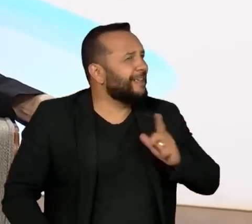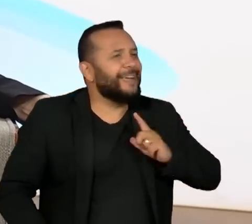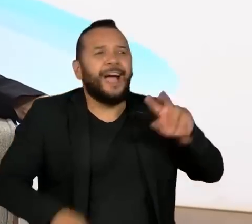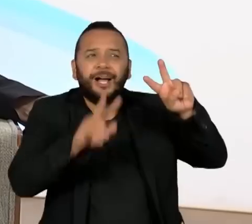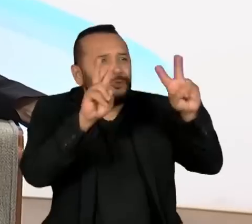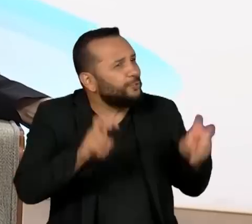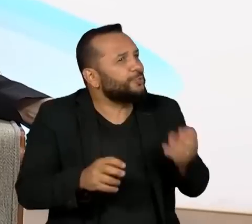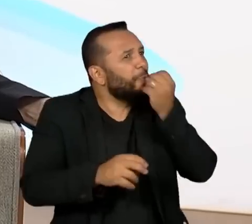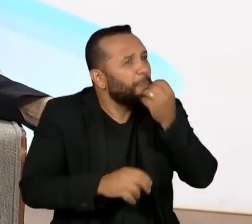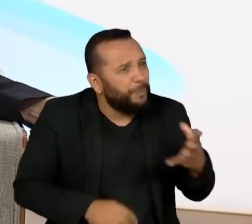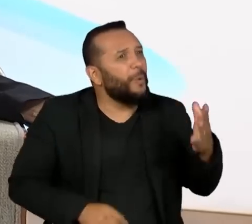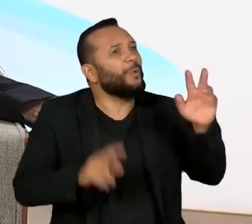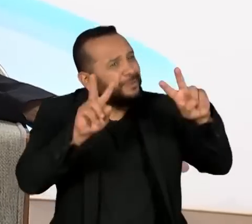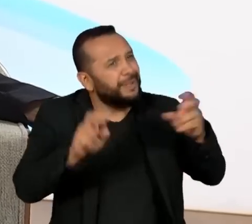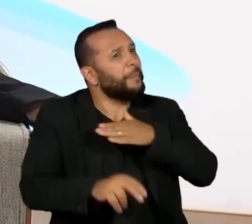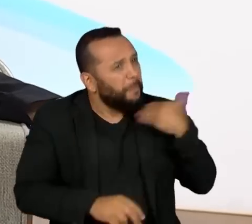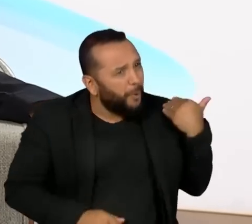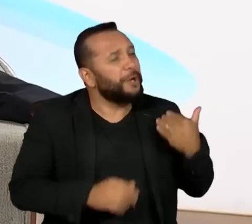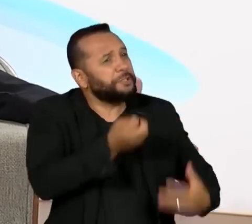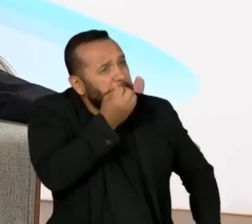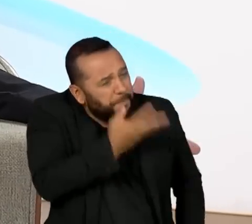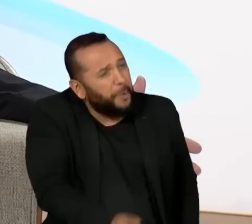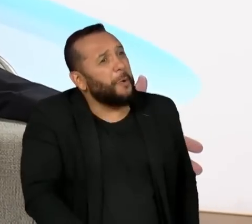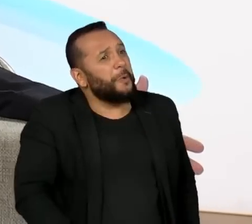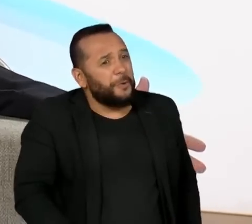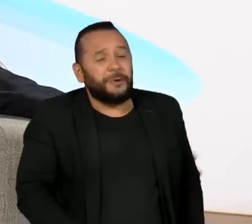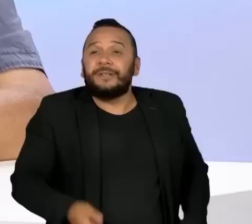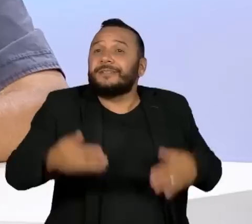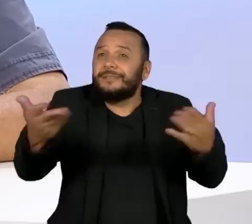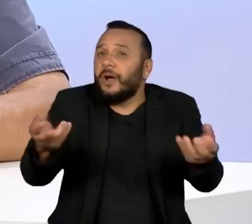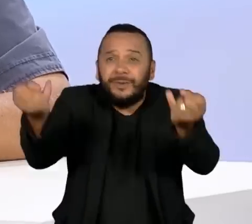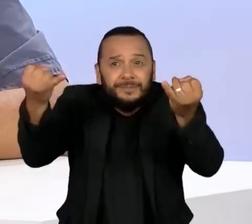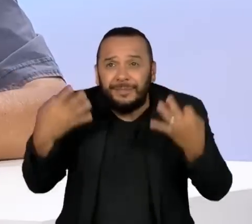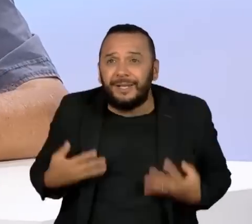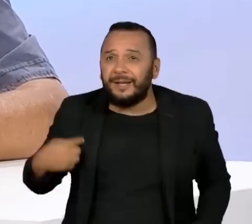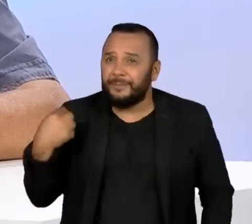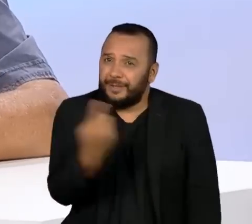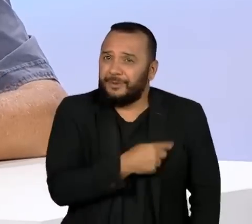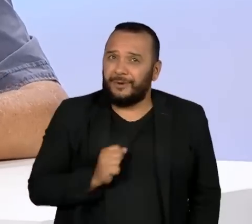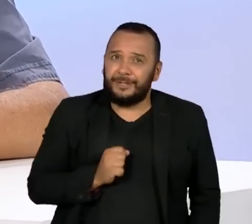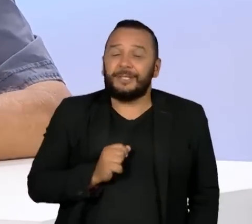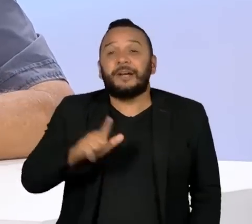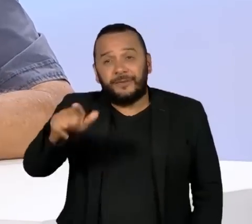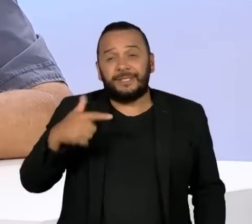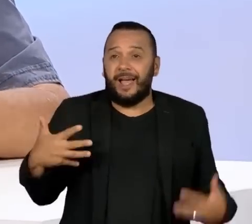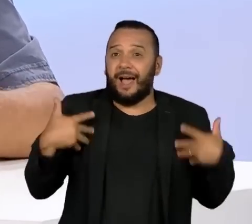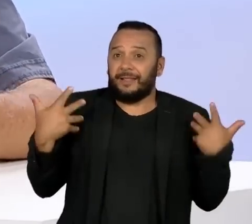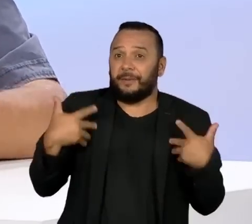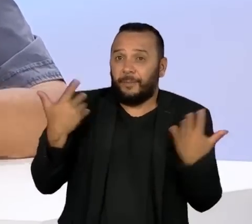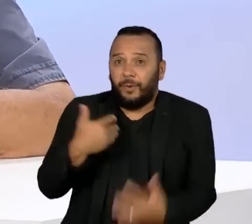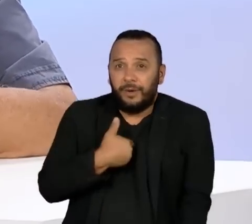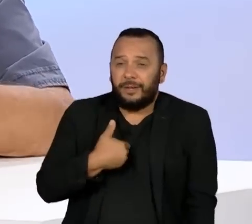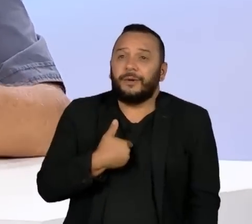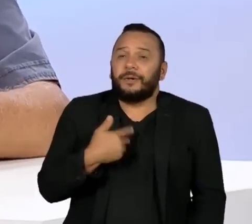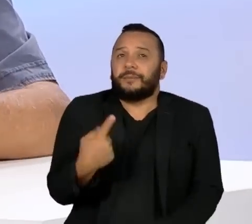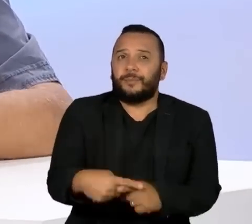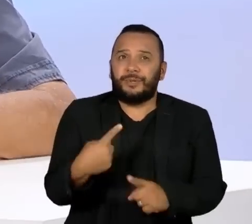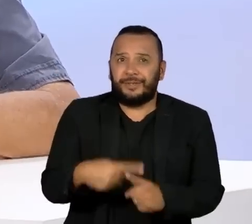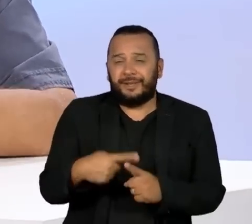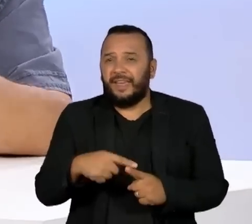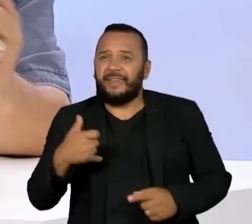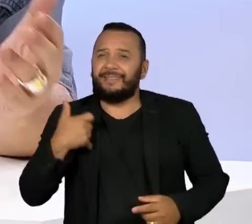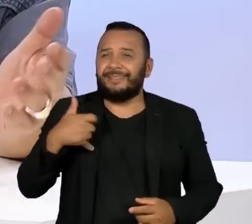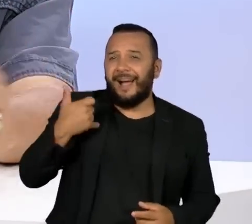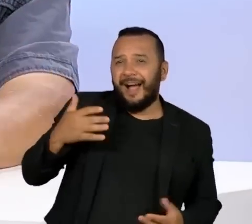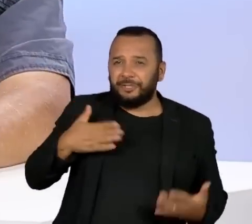Não, então. Não tem assunto melhor. Então nos entregue, porque você já me animou muito falando que essa idade é